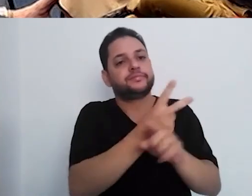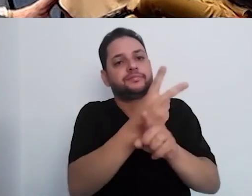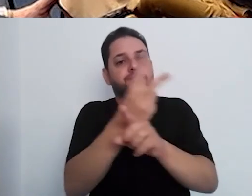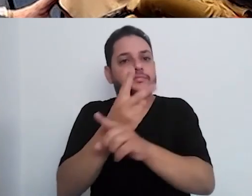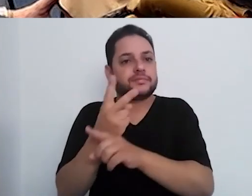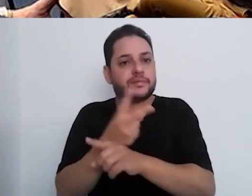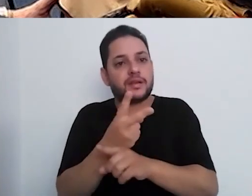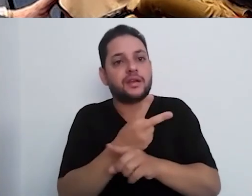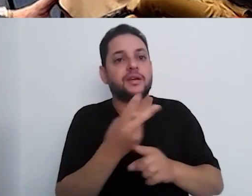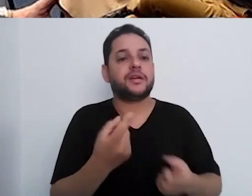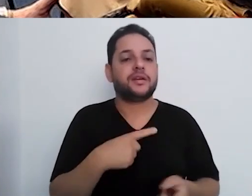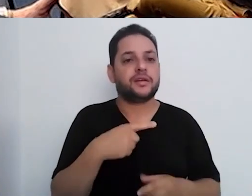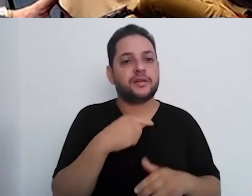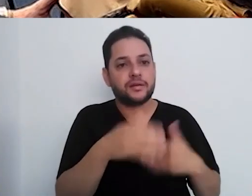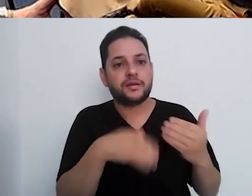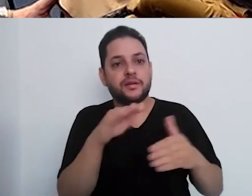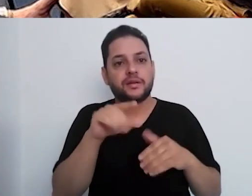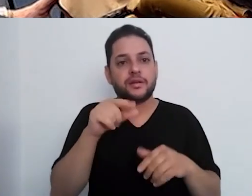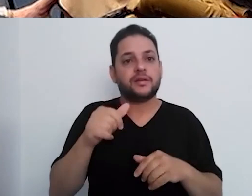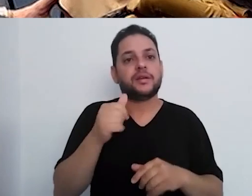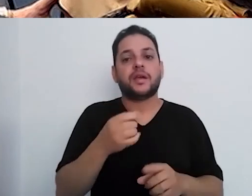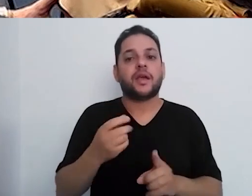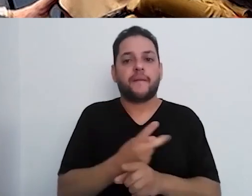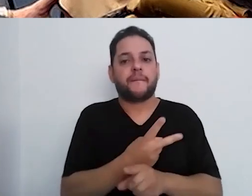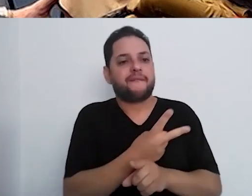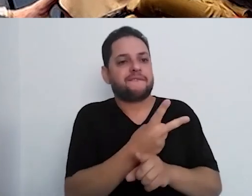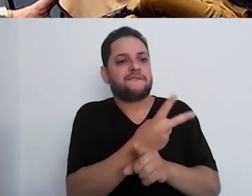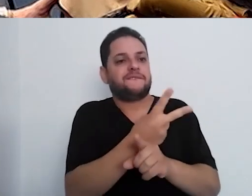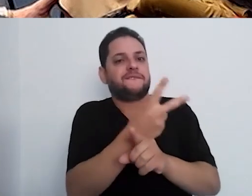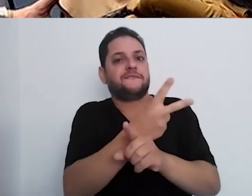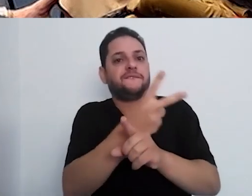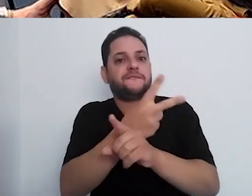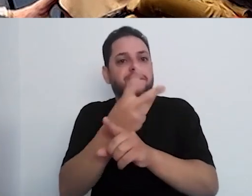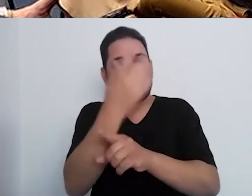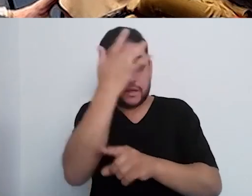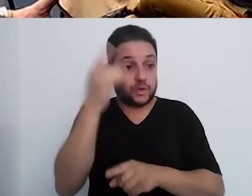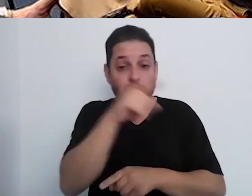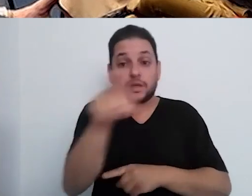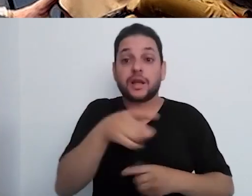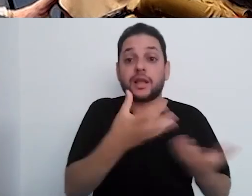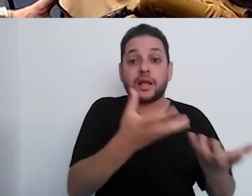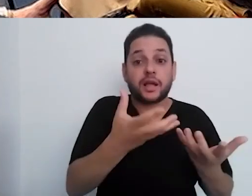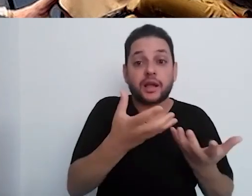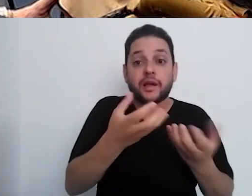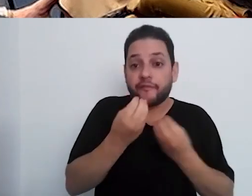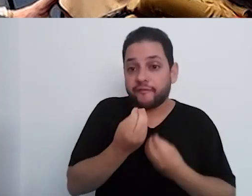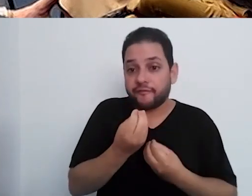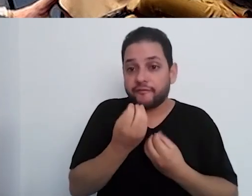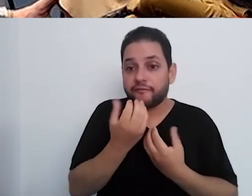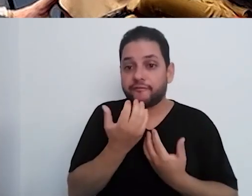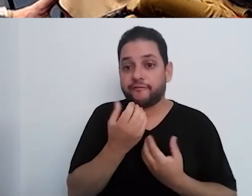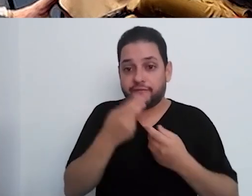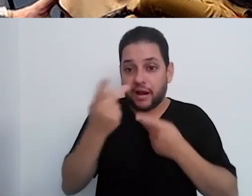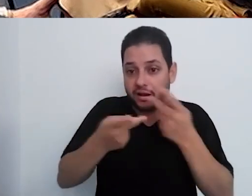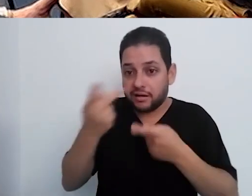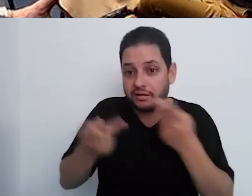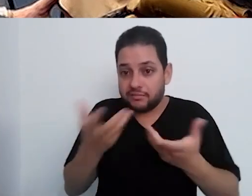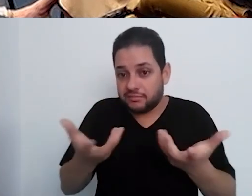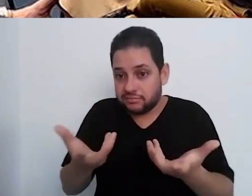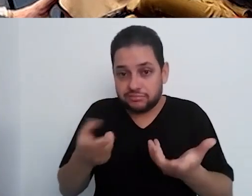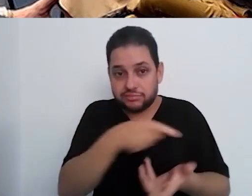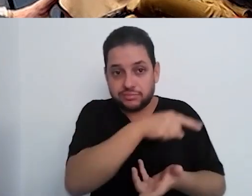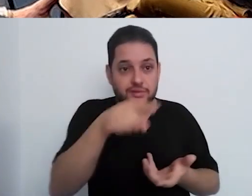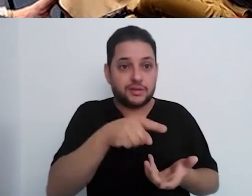fechando assim, e a produtora sai atrás de pessoas que queiram falar, porque, obviamente, por